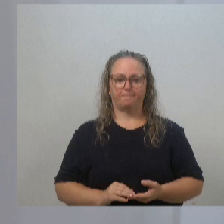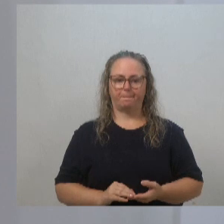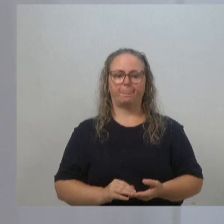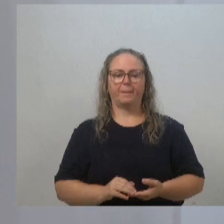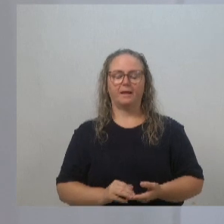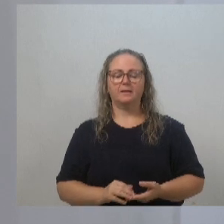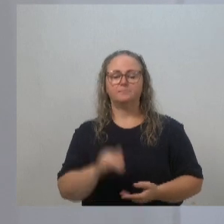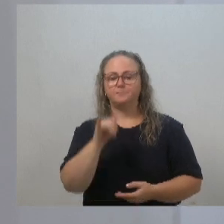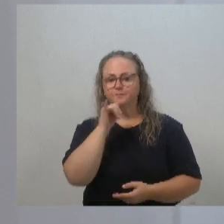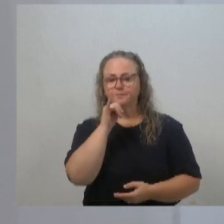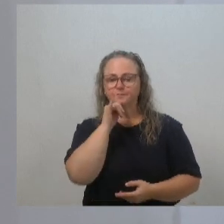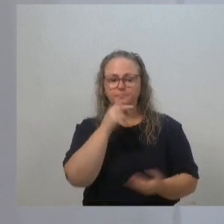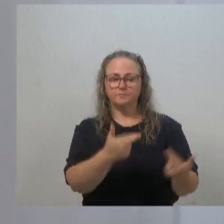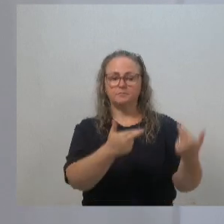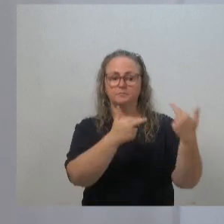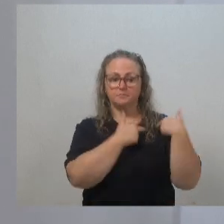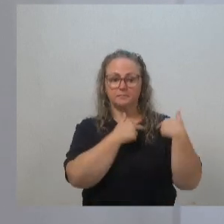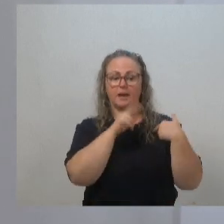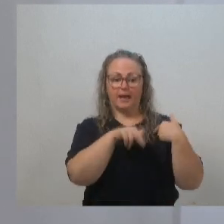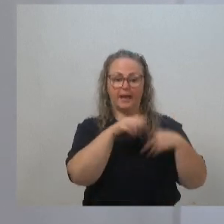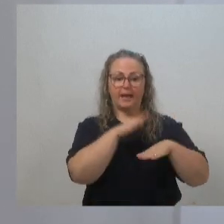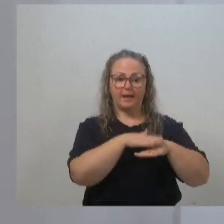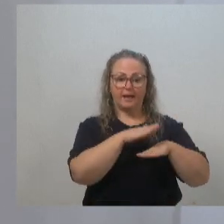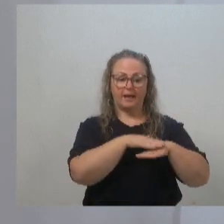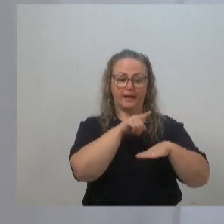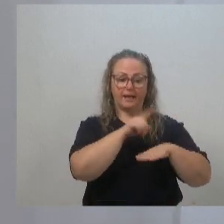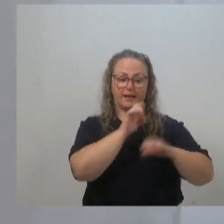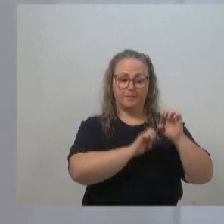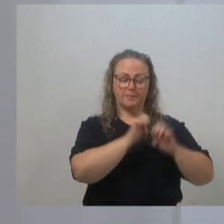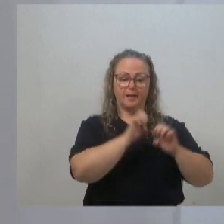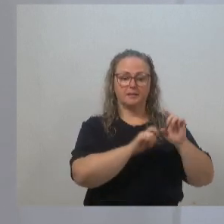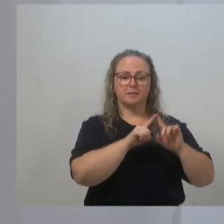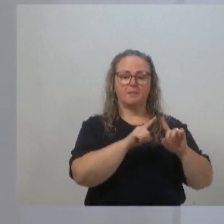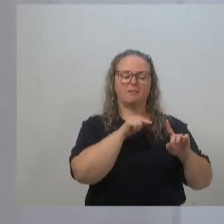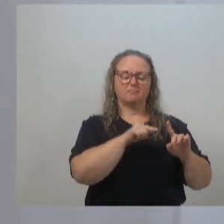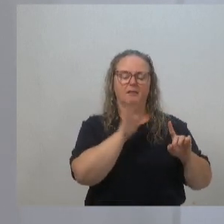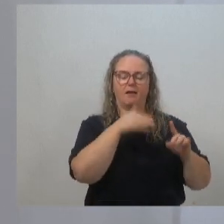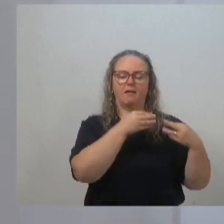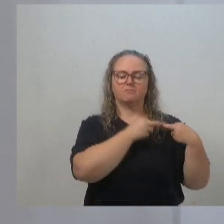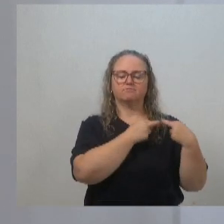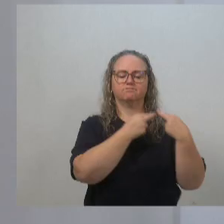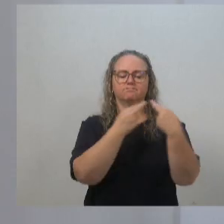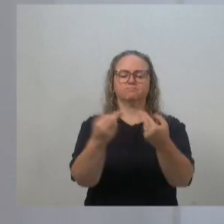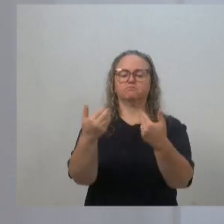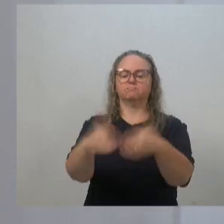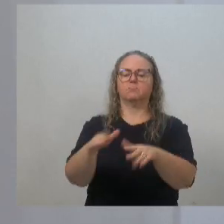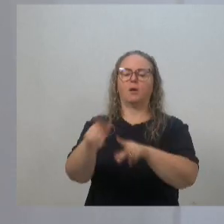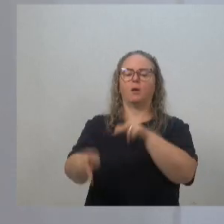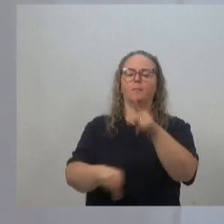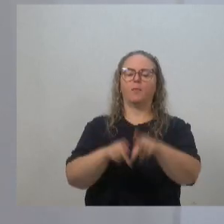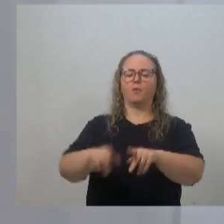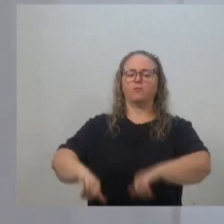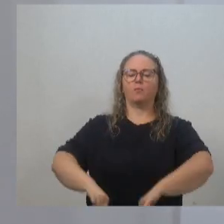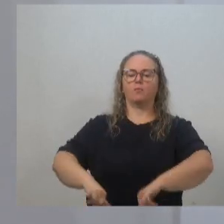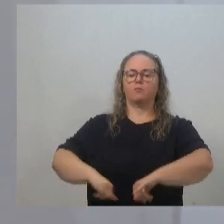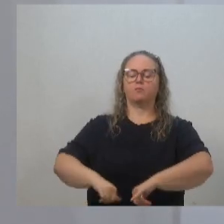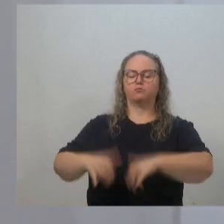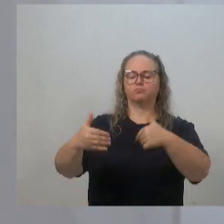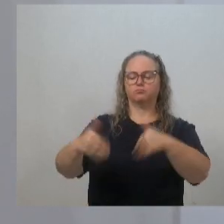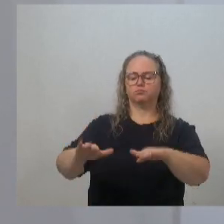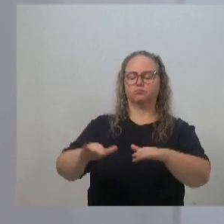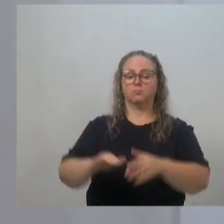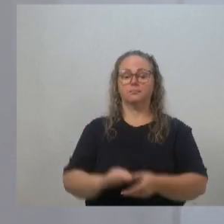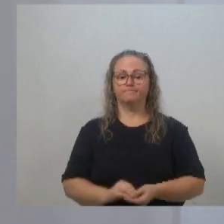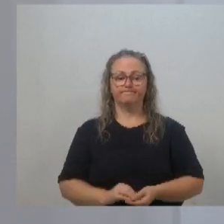essa cobrança e está ficando muito cara. E não é só dinheiro. É a parte ambiental também, porque não dá para comparar o esgotamento